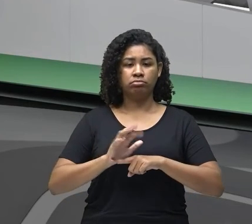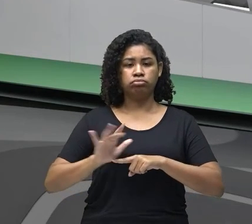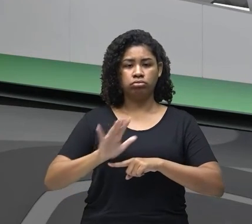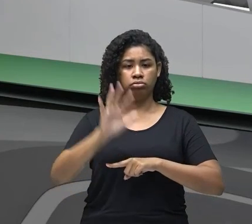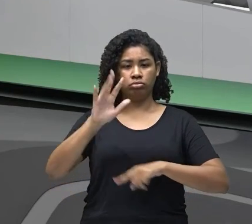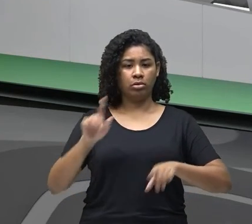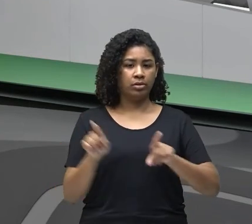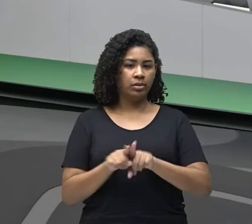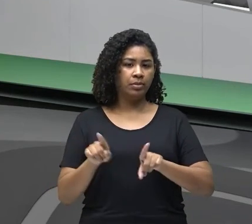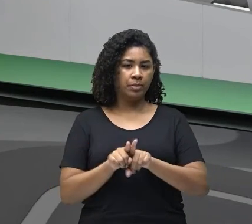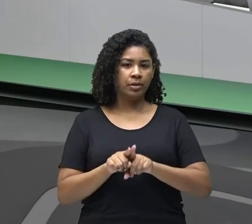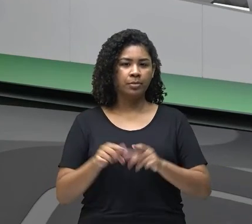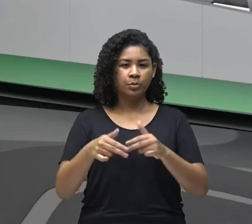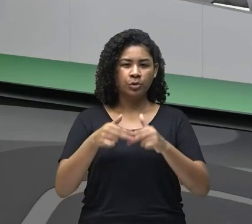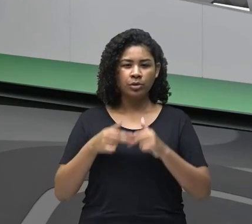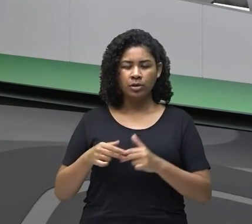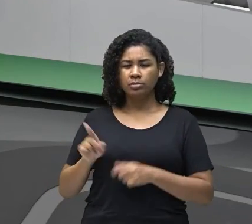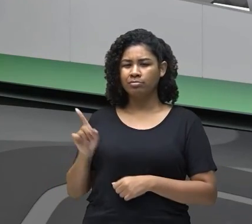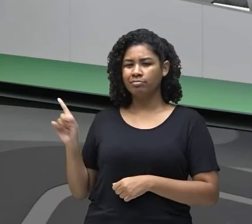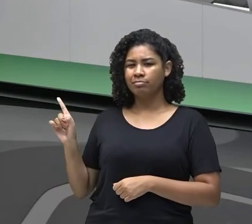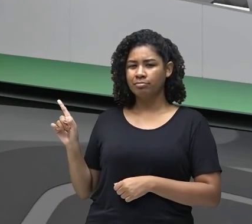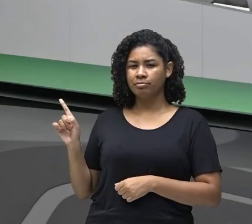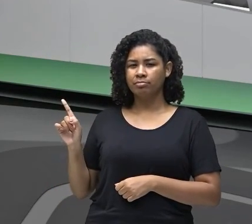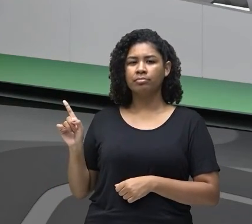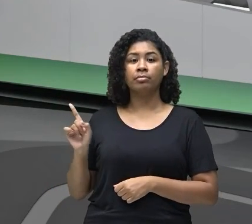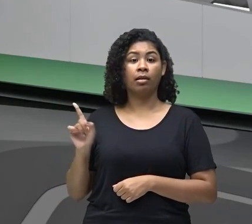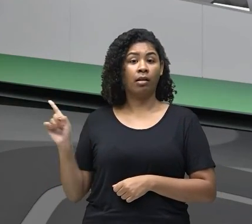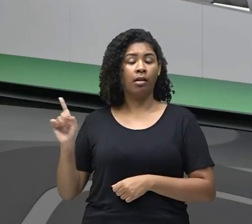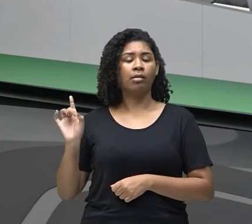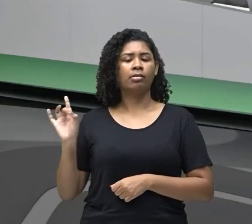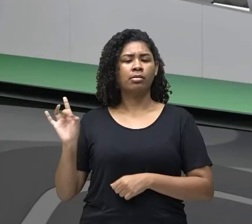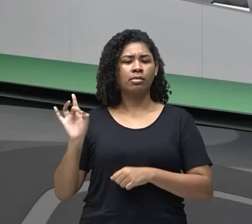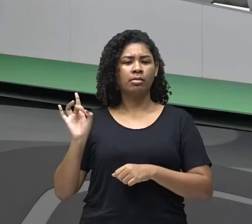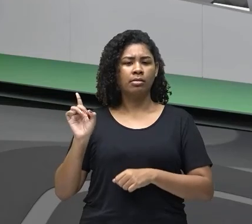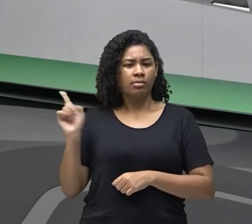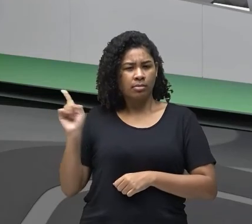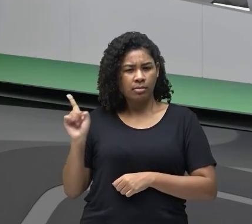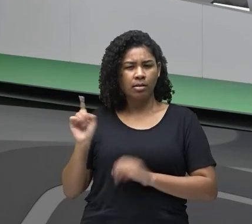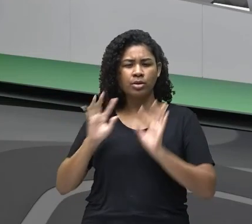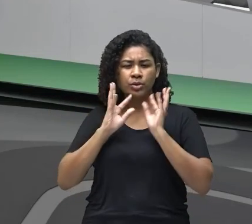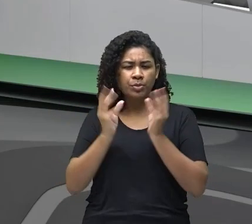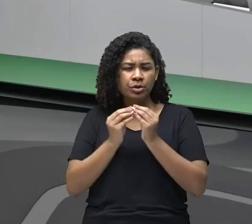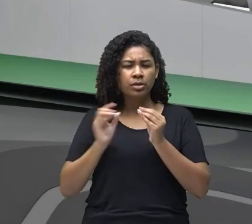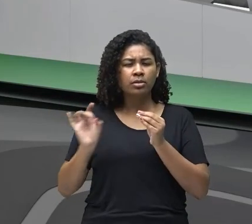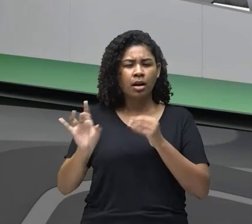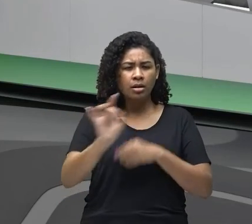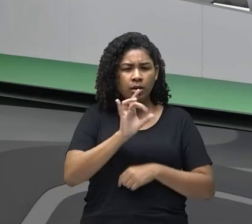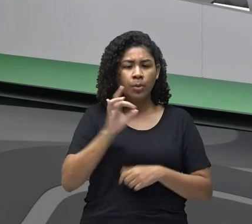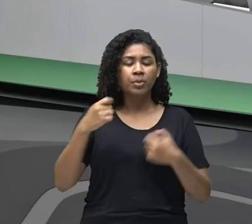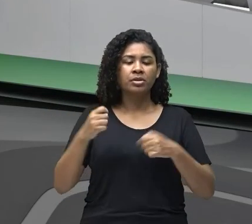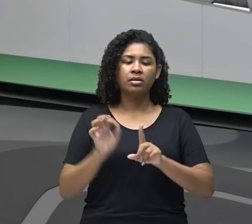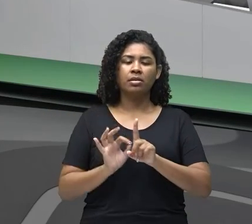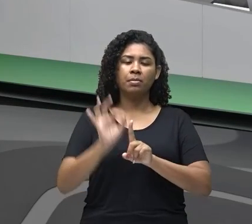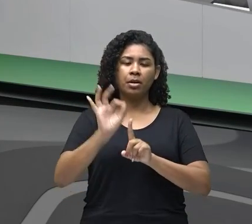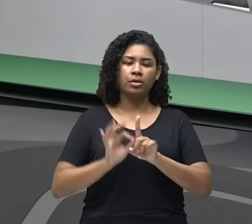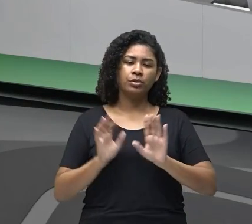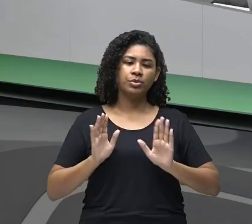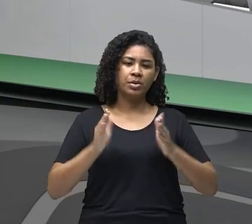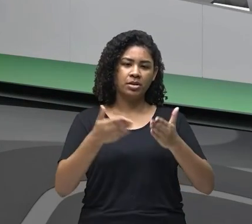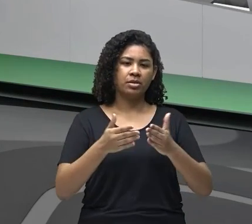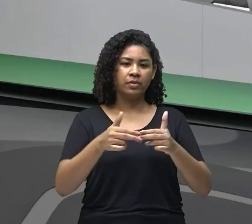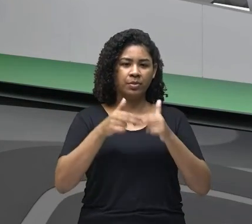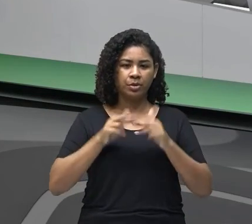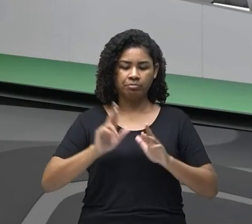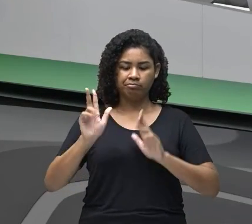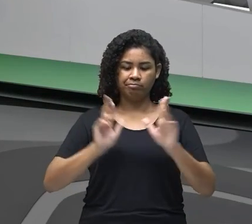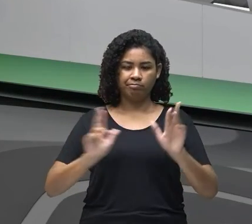bom? Então, cada um desses derivados precisa de uma temperatura específica, tá? Para se diferenciar.